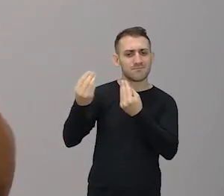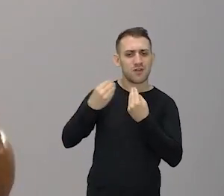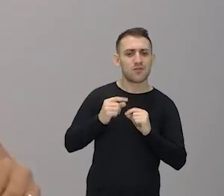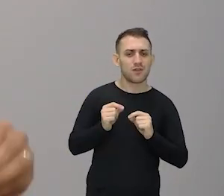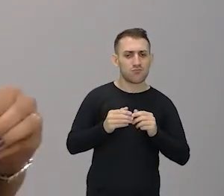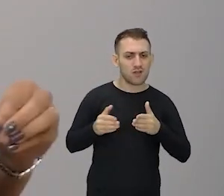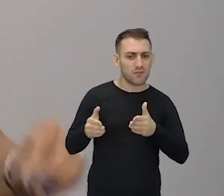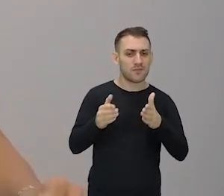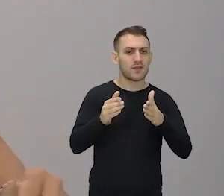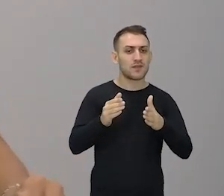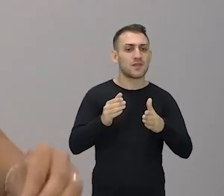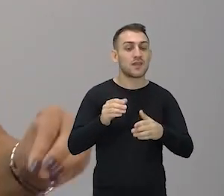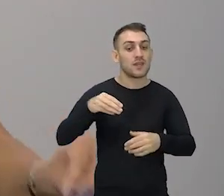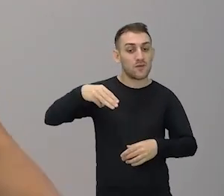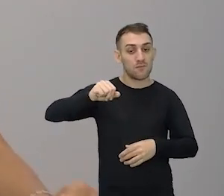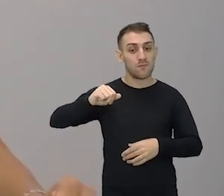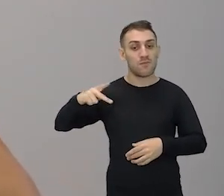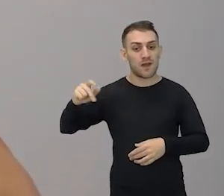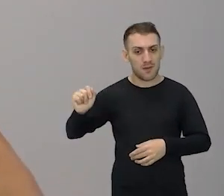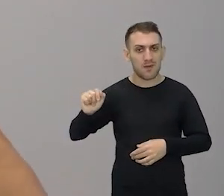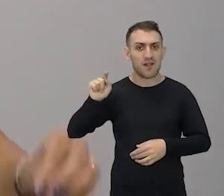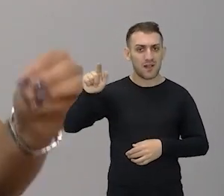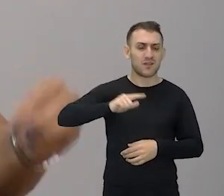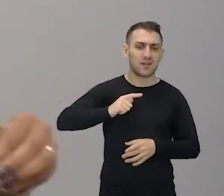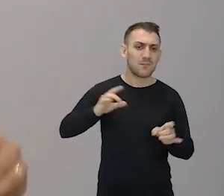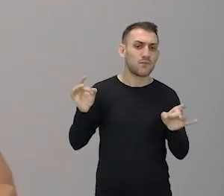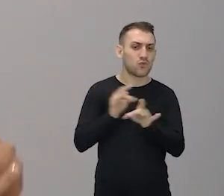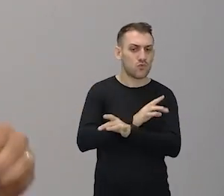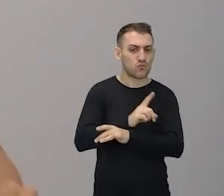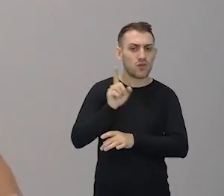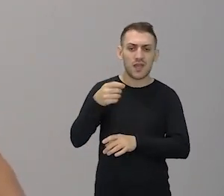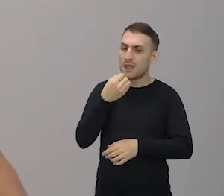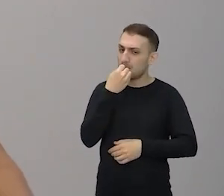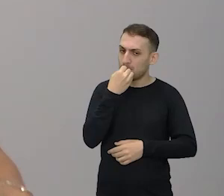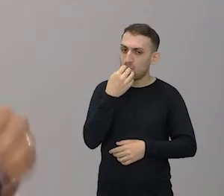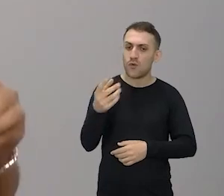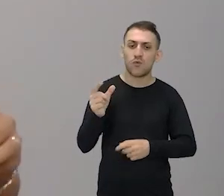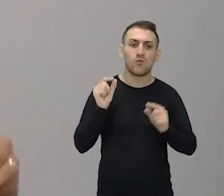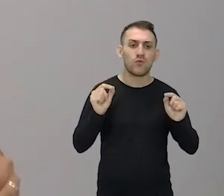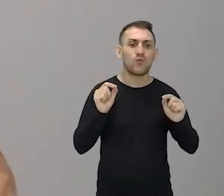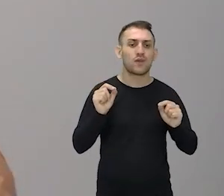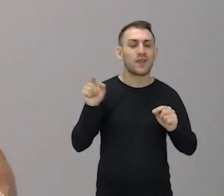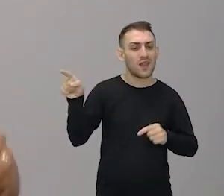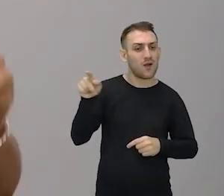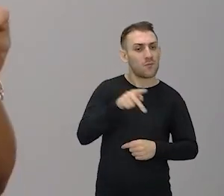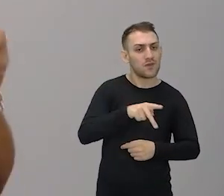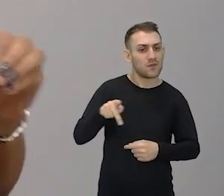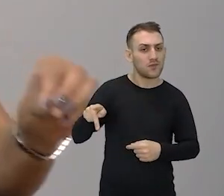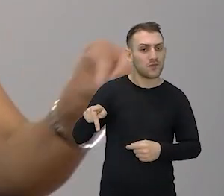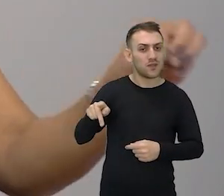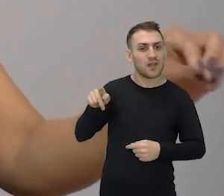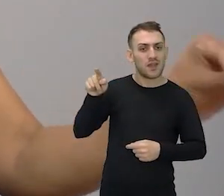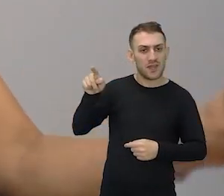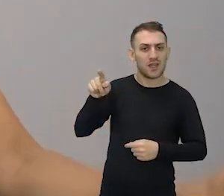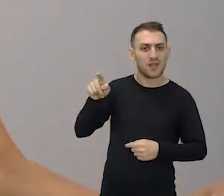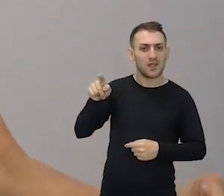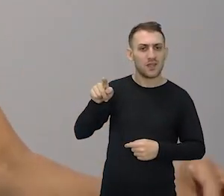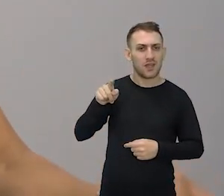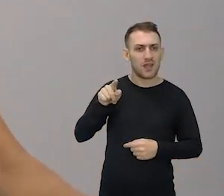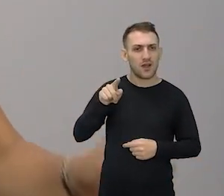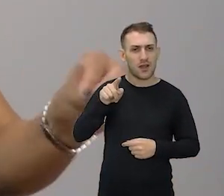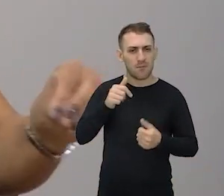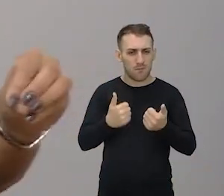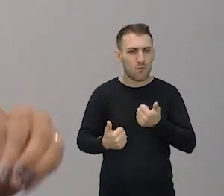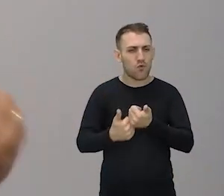o material, o mapa, ele está lá. E foi muito gratificante saber que aquele professor que se norteou pelo